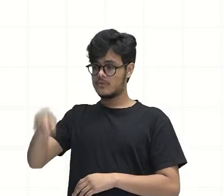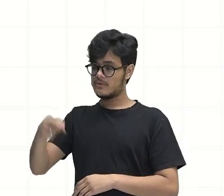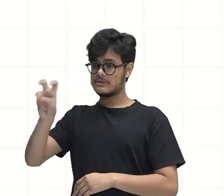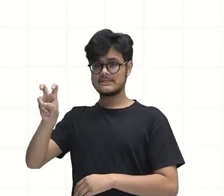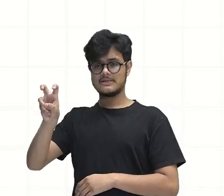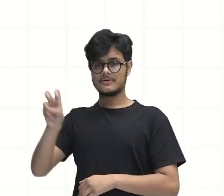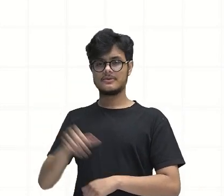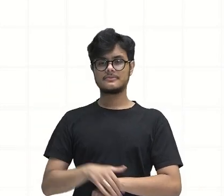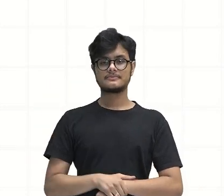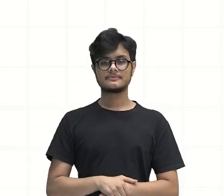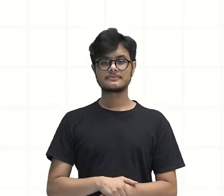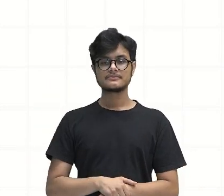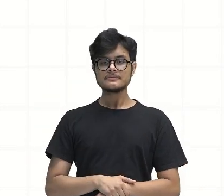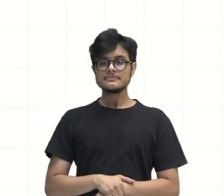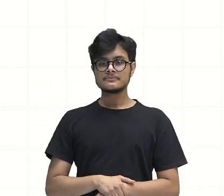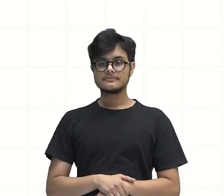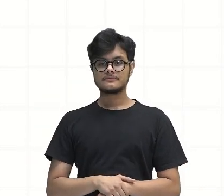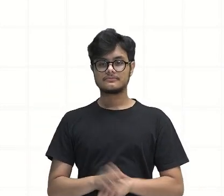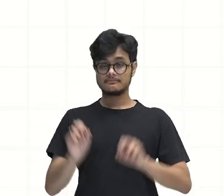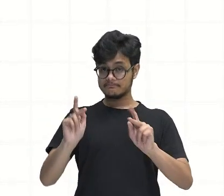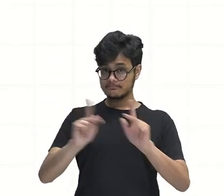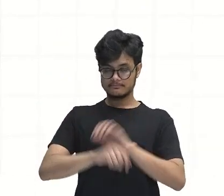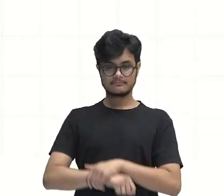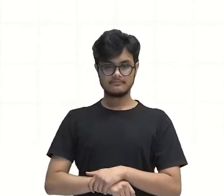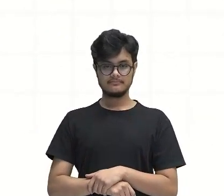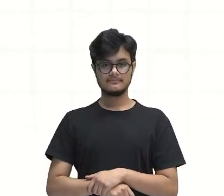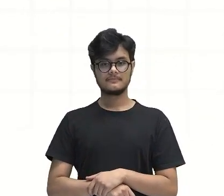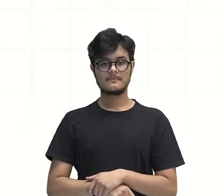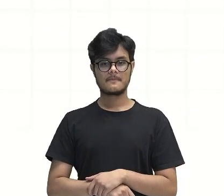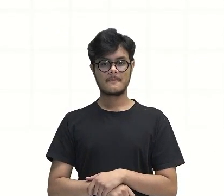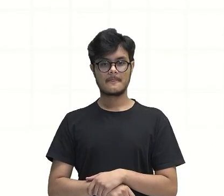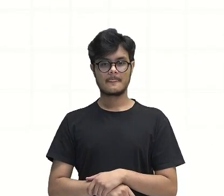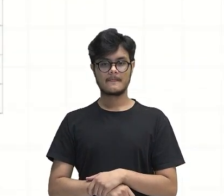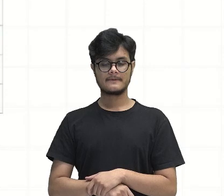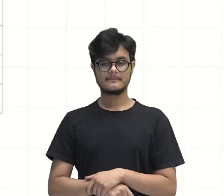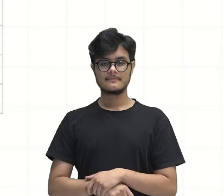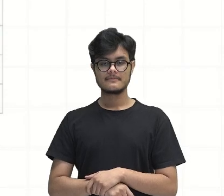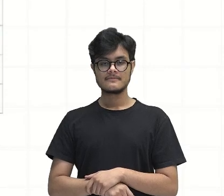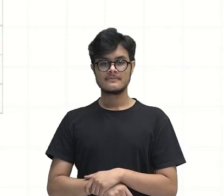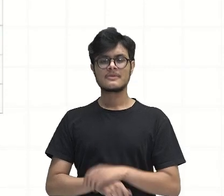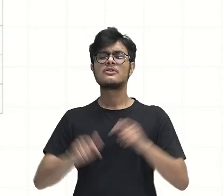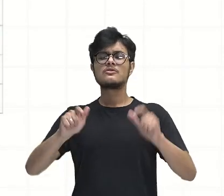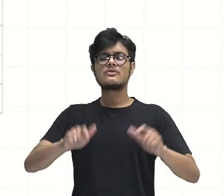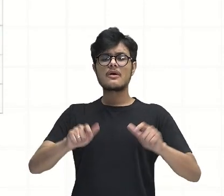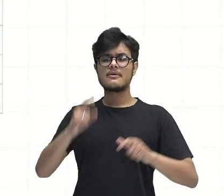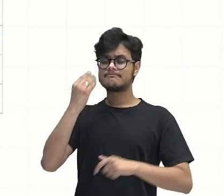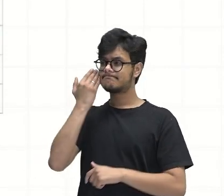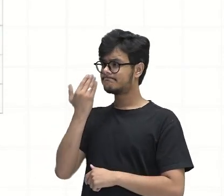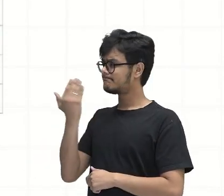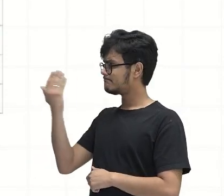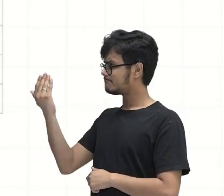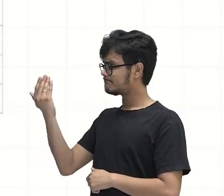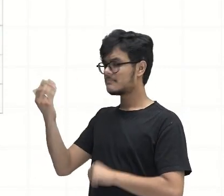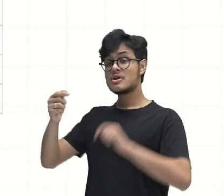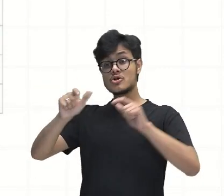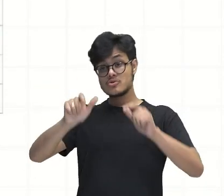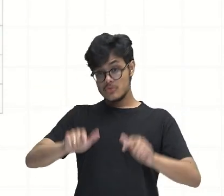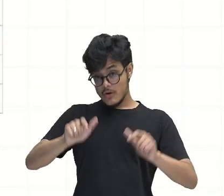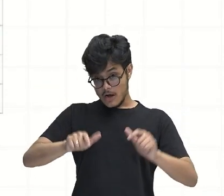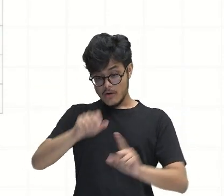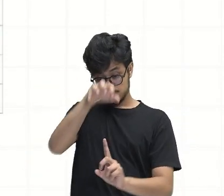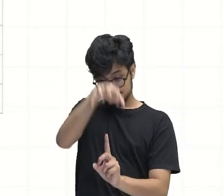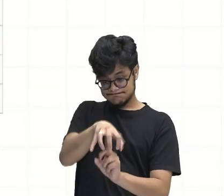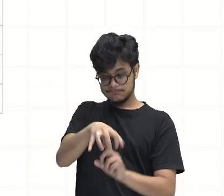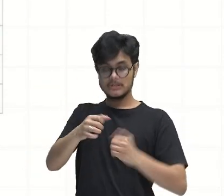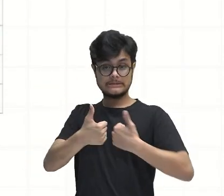5,5. Tudo bem? Então, observe essa localização. Então, a localização vai ser aqui,